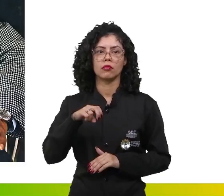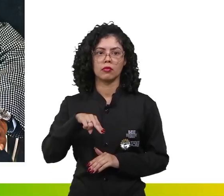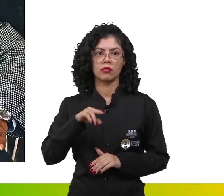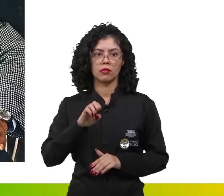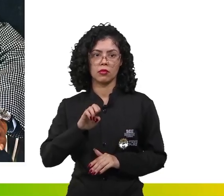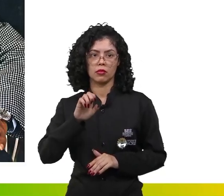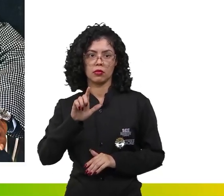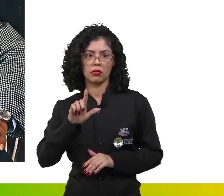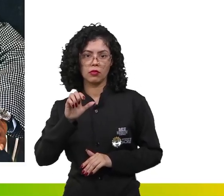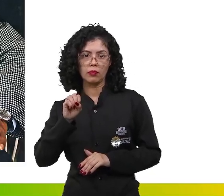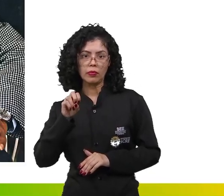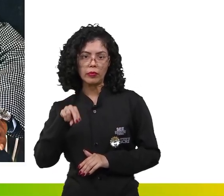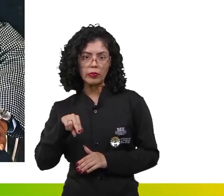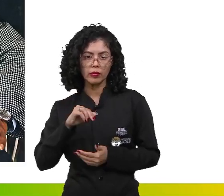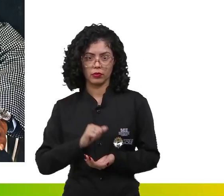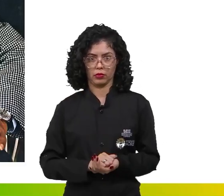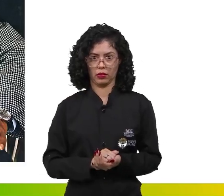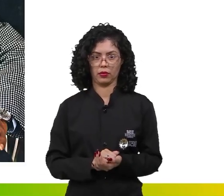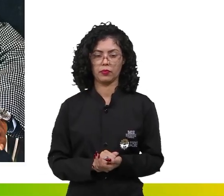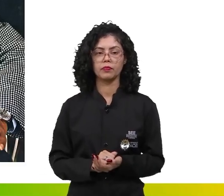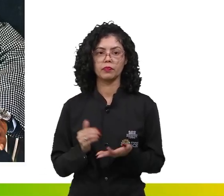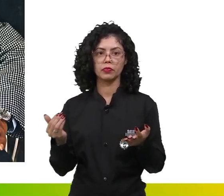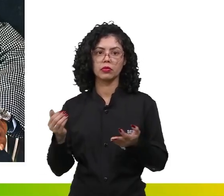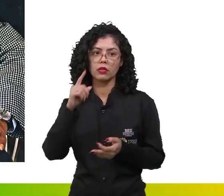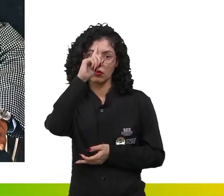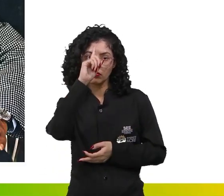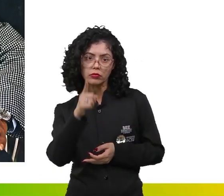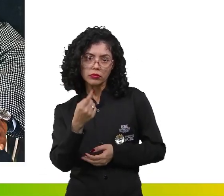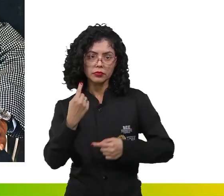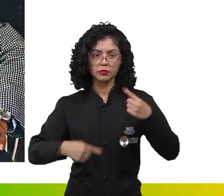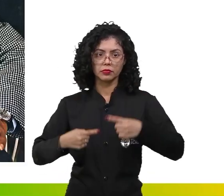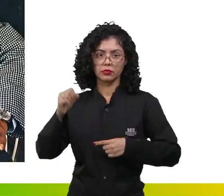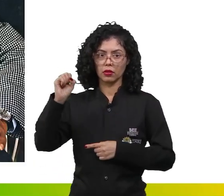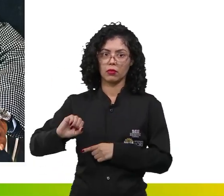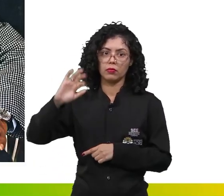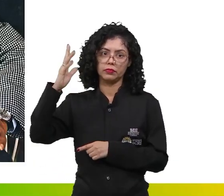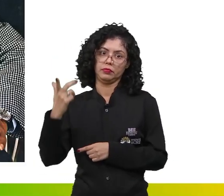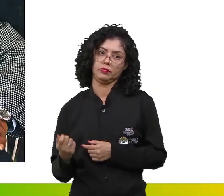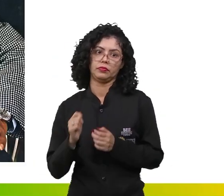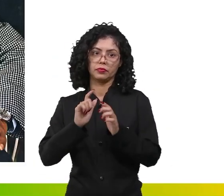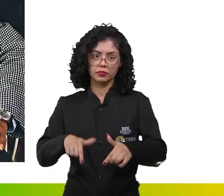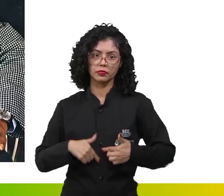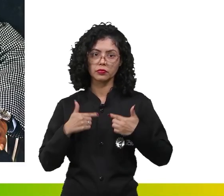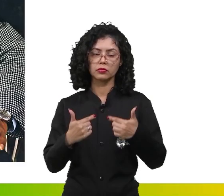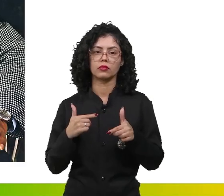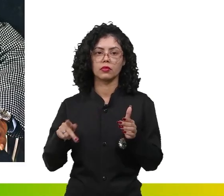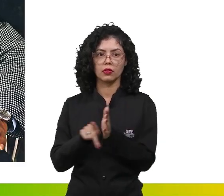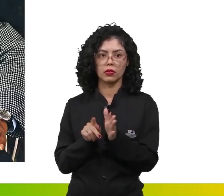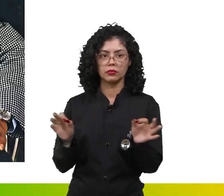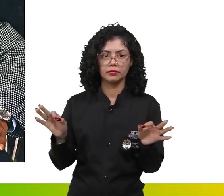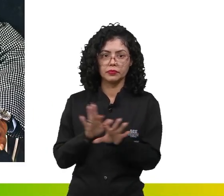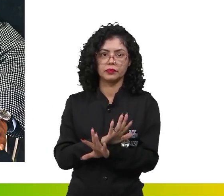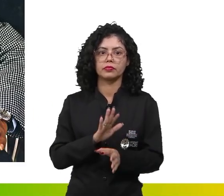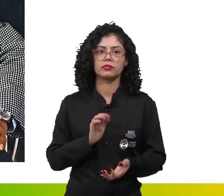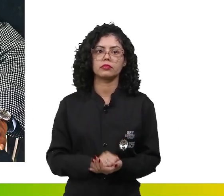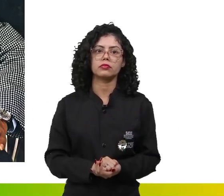Nelson Mandela. Nelson Mandela foi um líder político sul-africano que lutou contra o